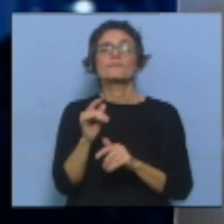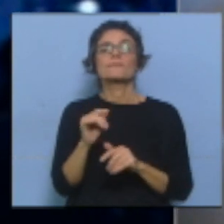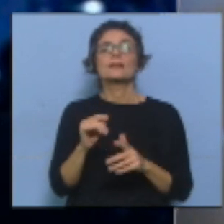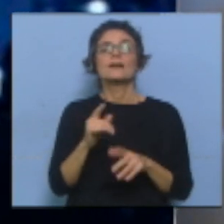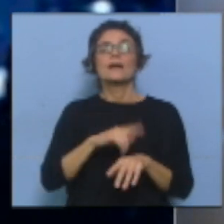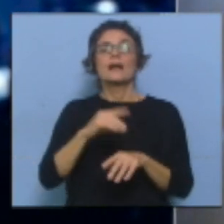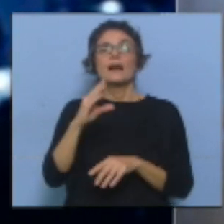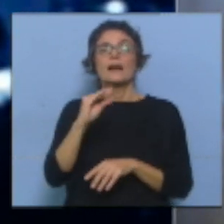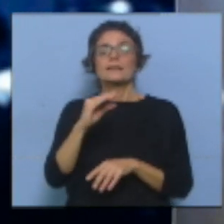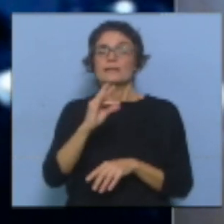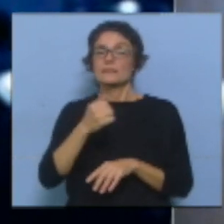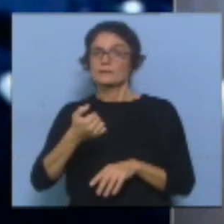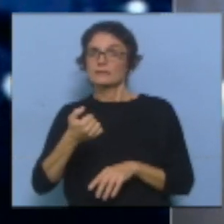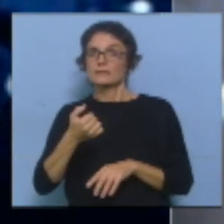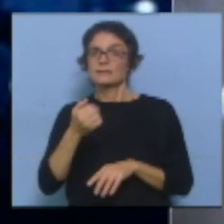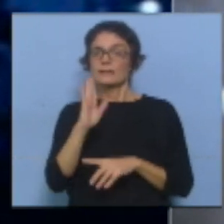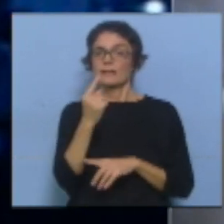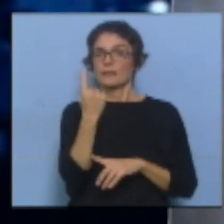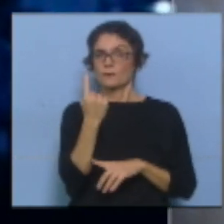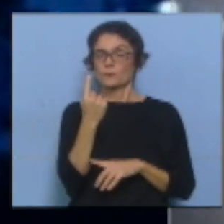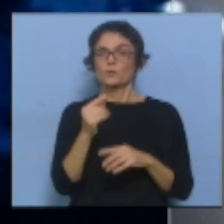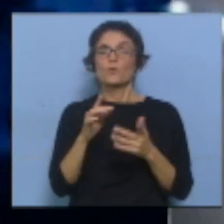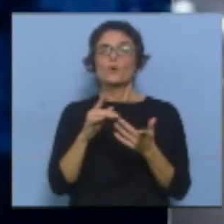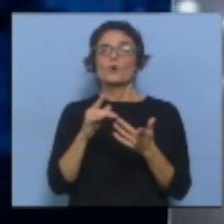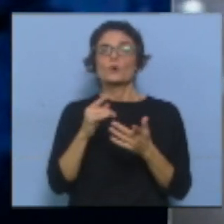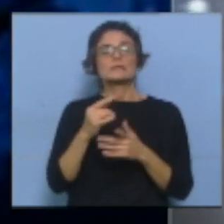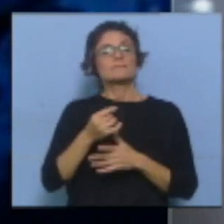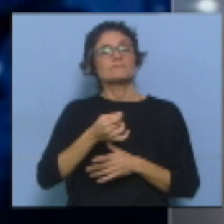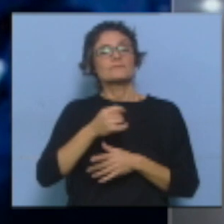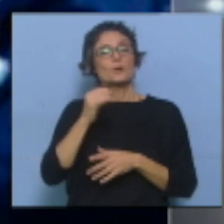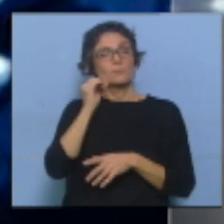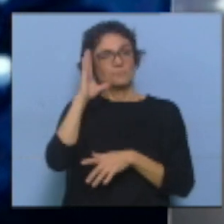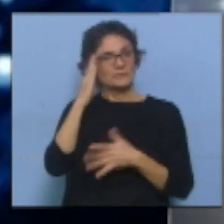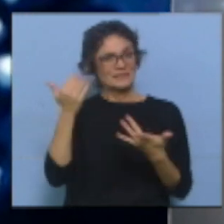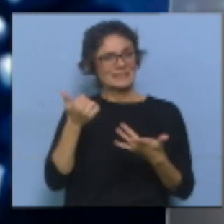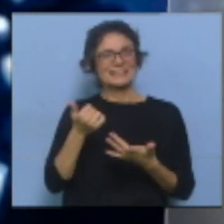forem 22h45, na Antena 1. Desejo-lhe uma ótima tarde.